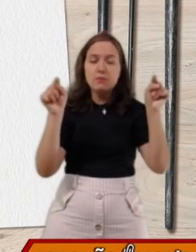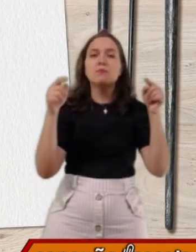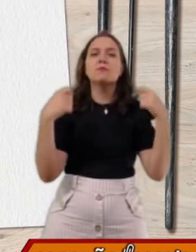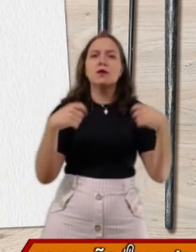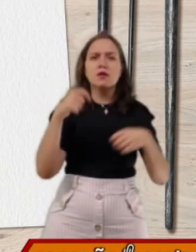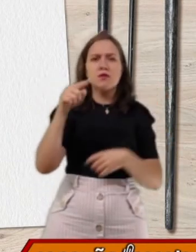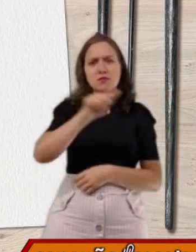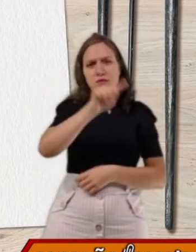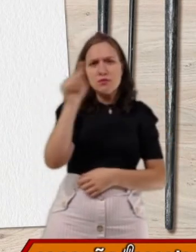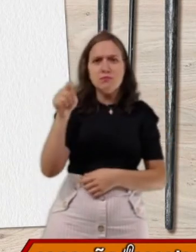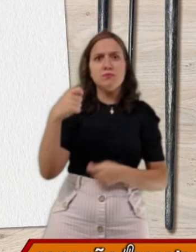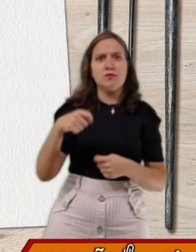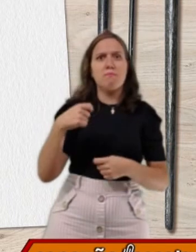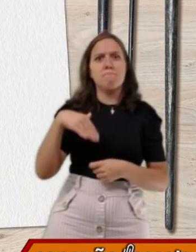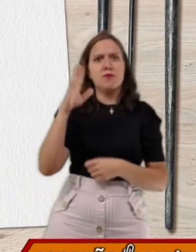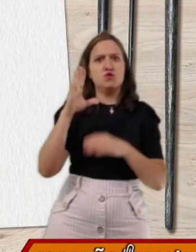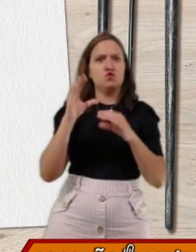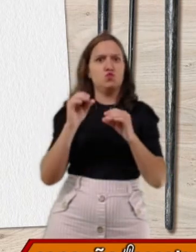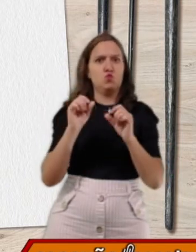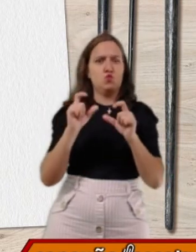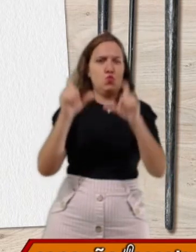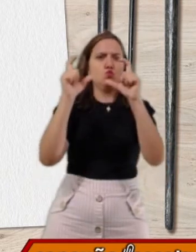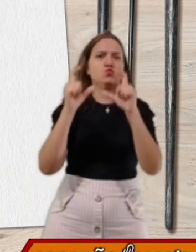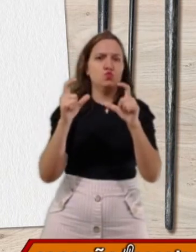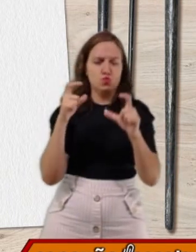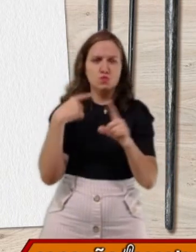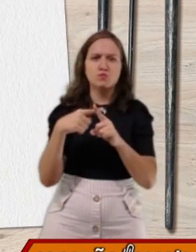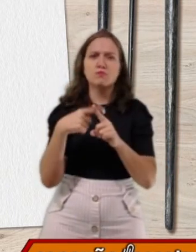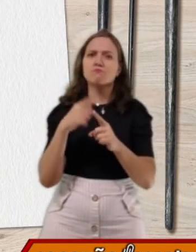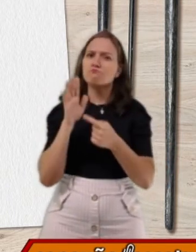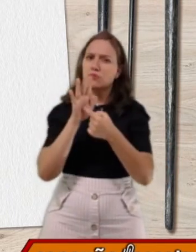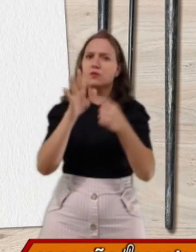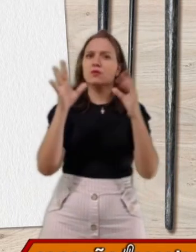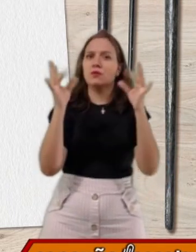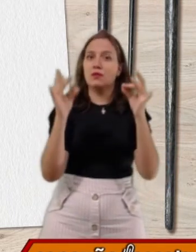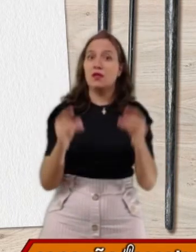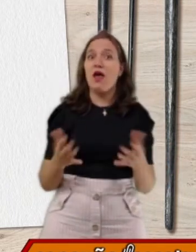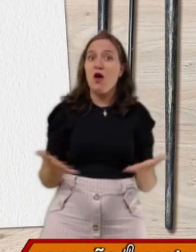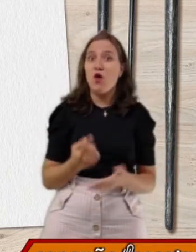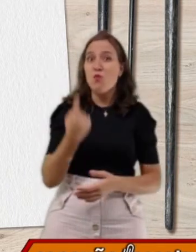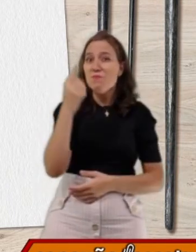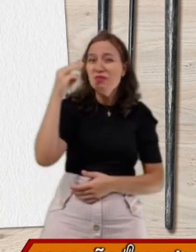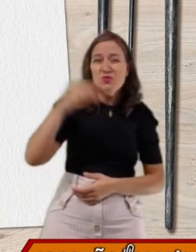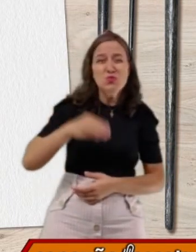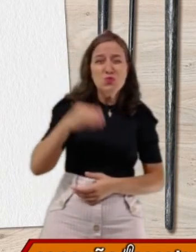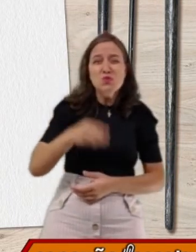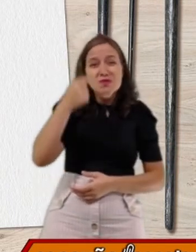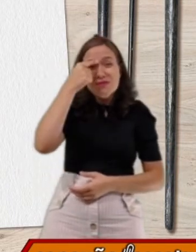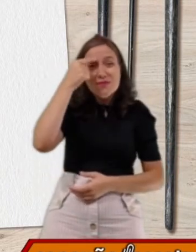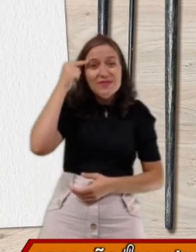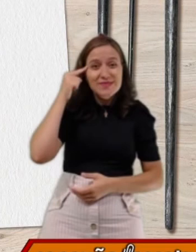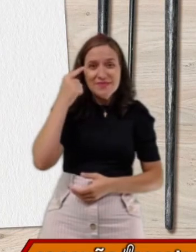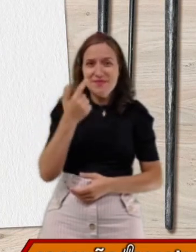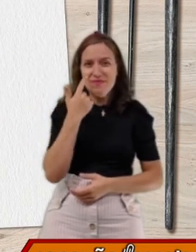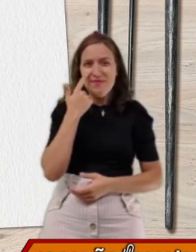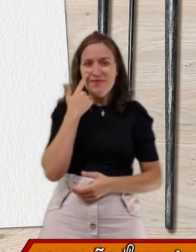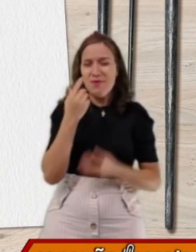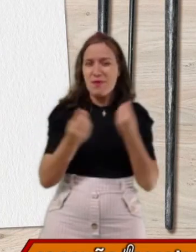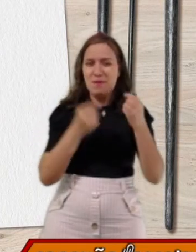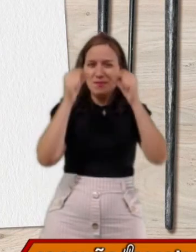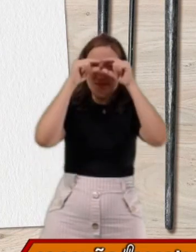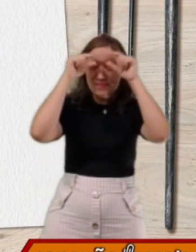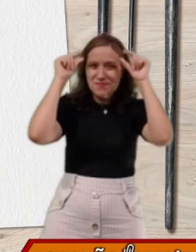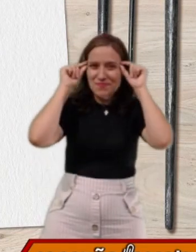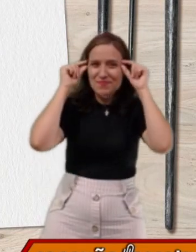para mostrar o que é um pouco mais de detalhe e agora eu tenho um minuto para fazer a sobrancelha vem comigo ó você vai